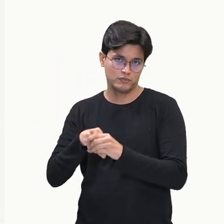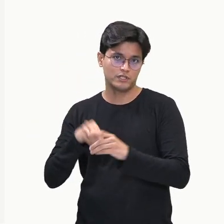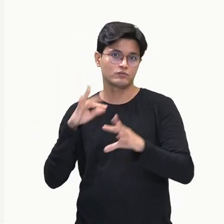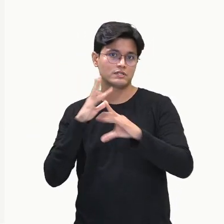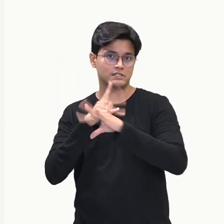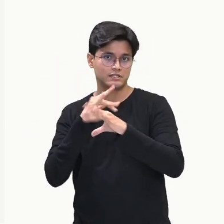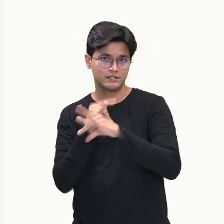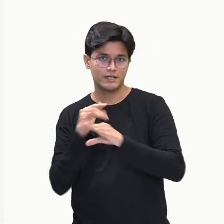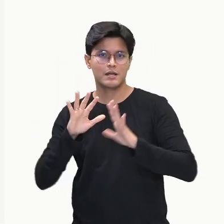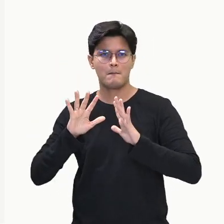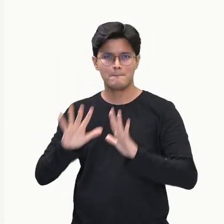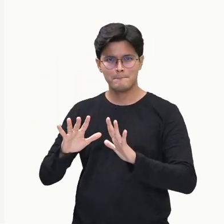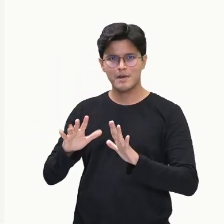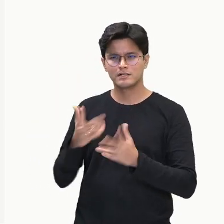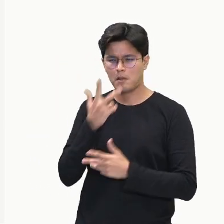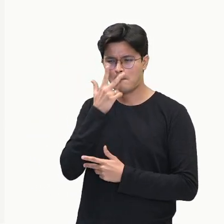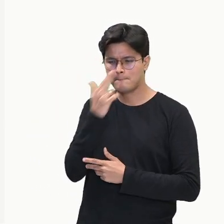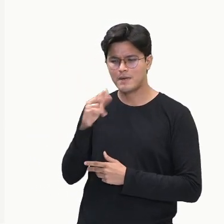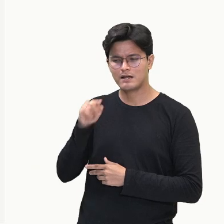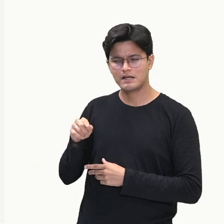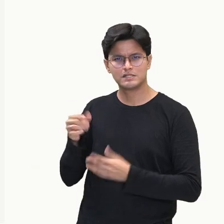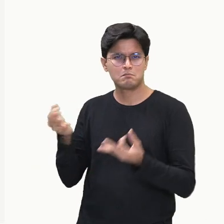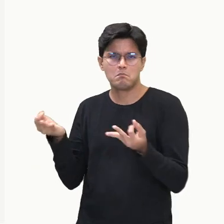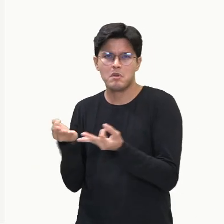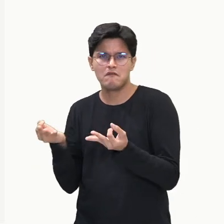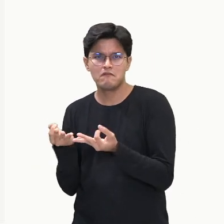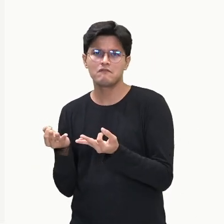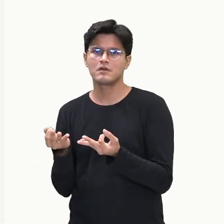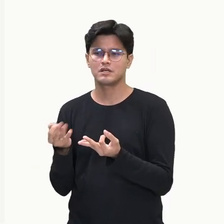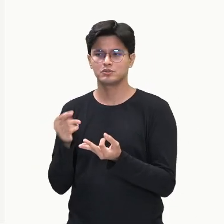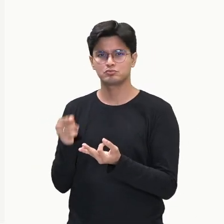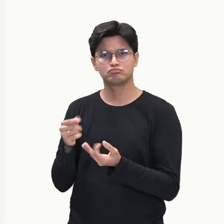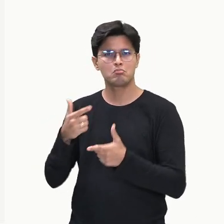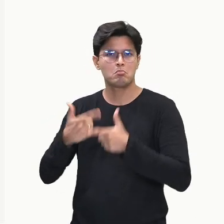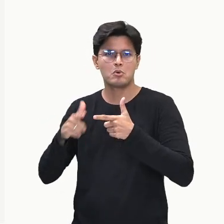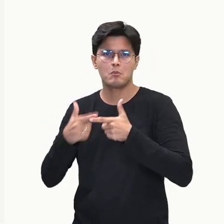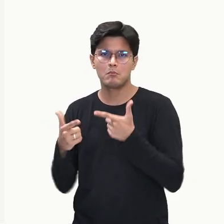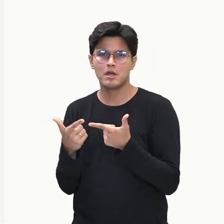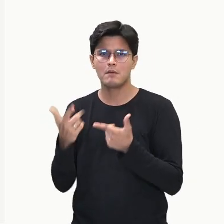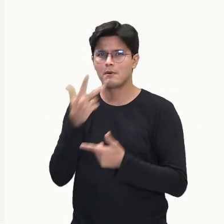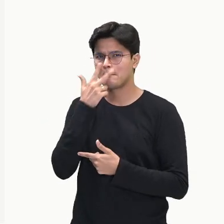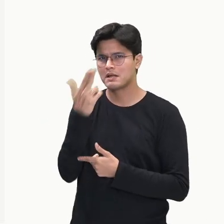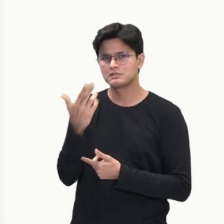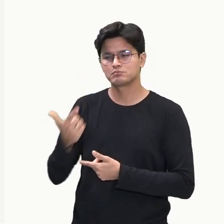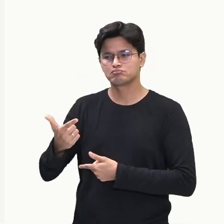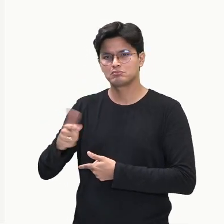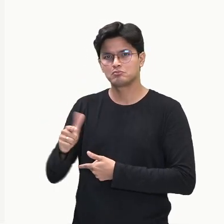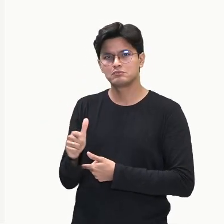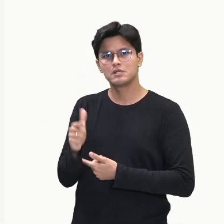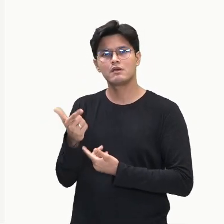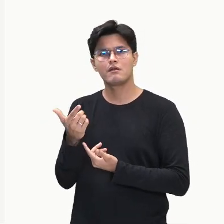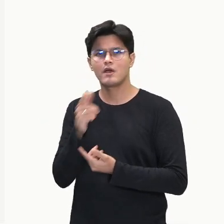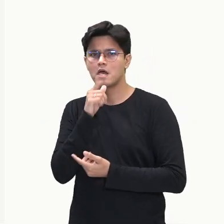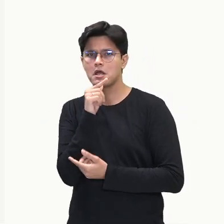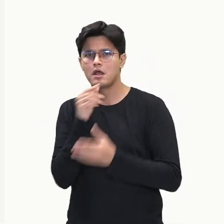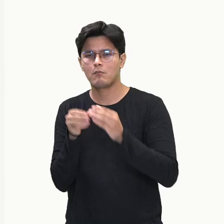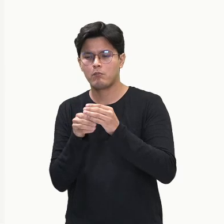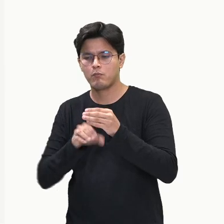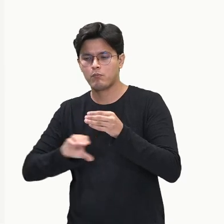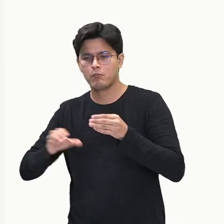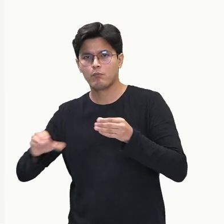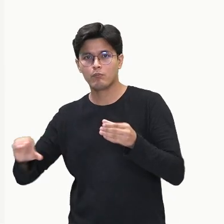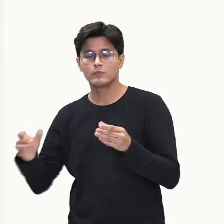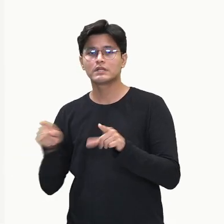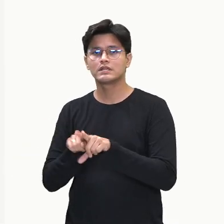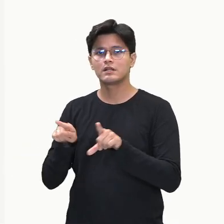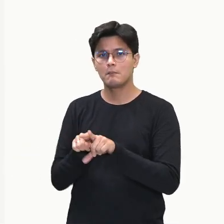onde tudo está funcionando às mil maravilhas. Não há problema lá com saneamento básico, não há problema com violência